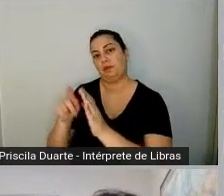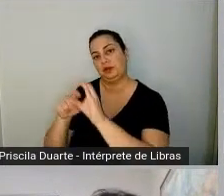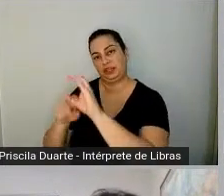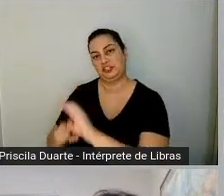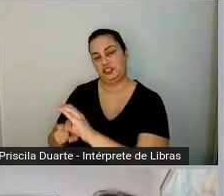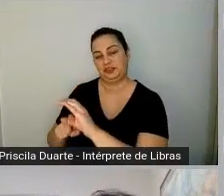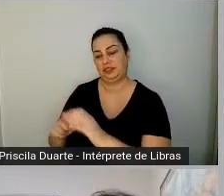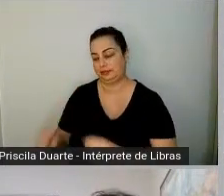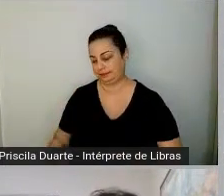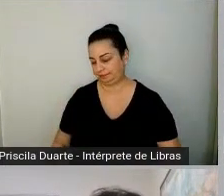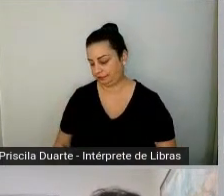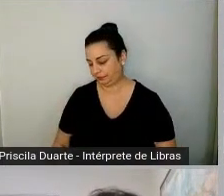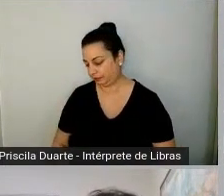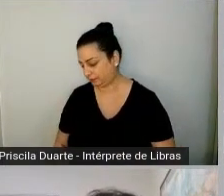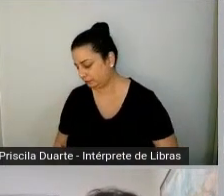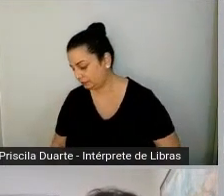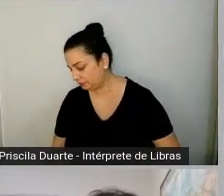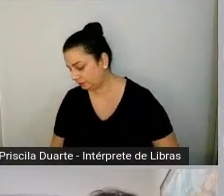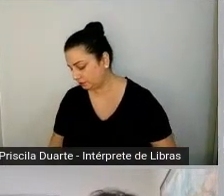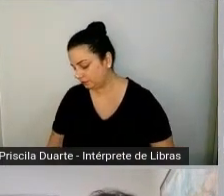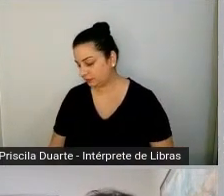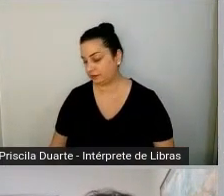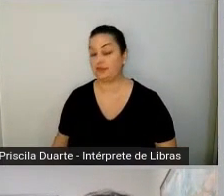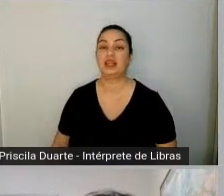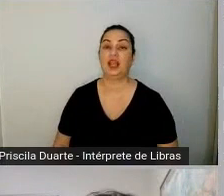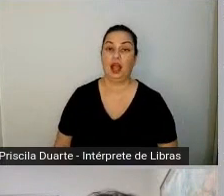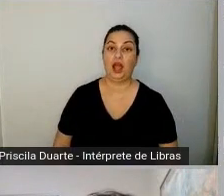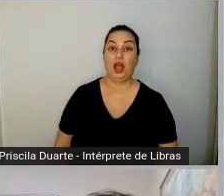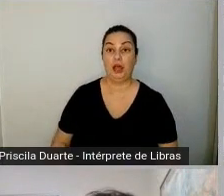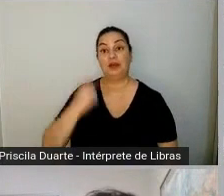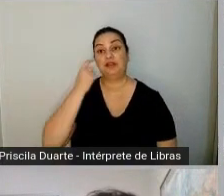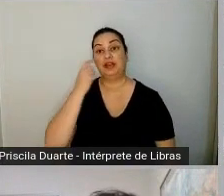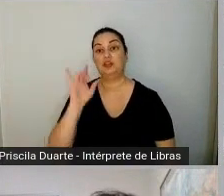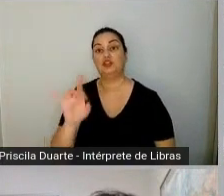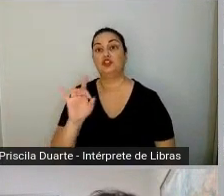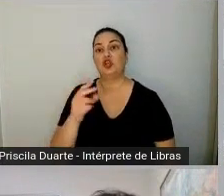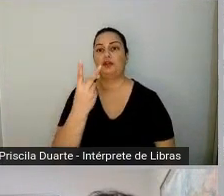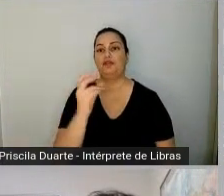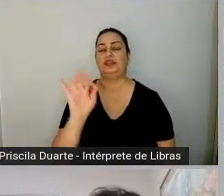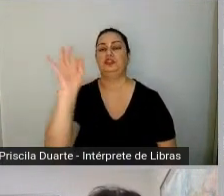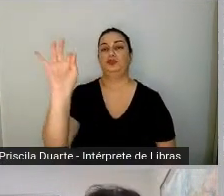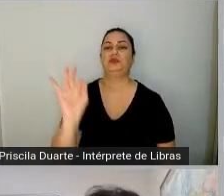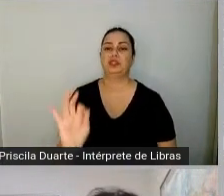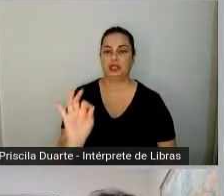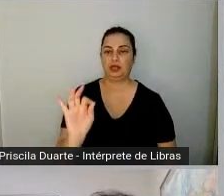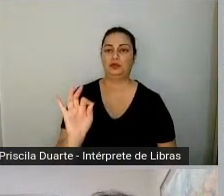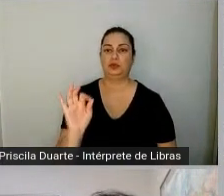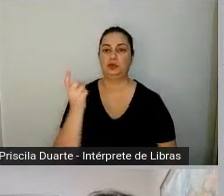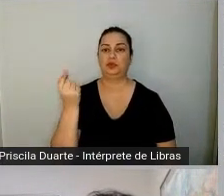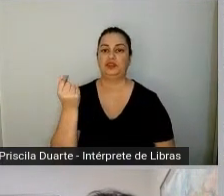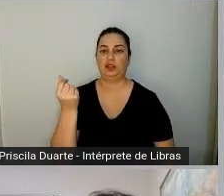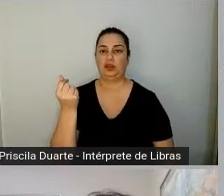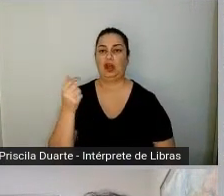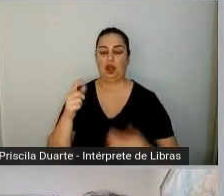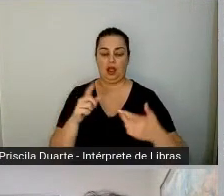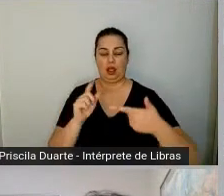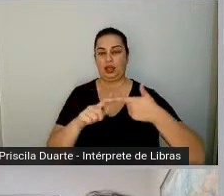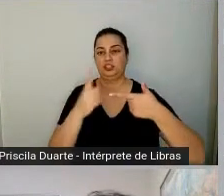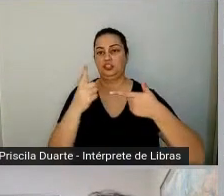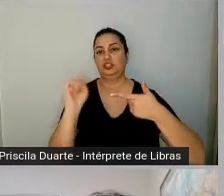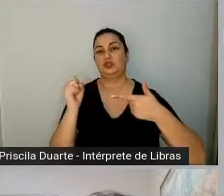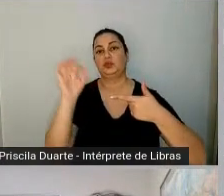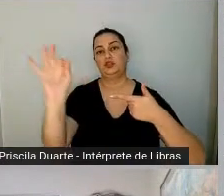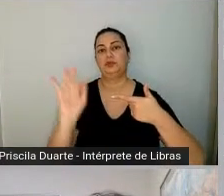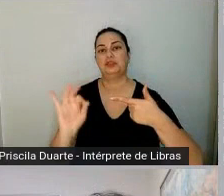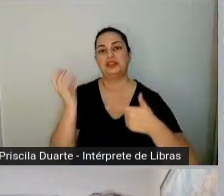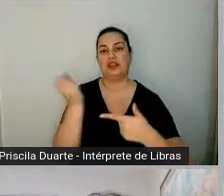olha só, 20% nos fundos de investimento, olha lá, ó, 18% na Previdência, né? No